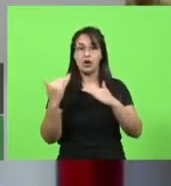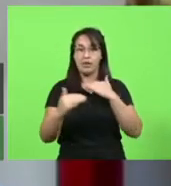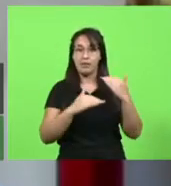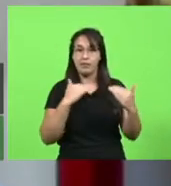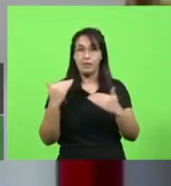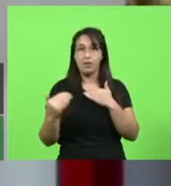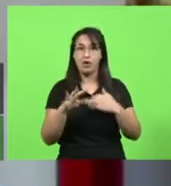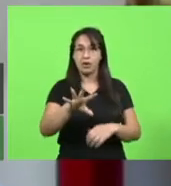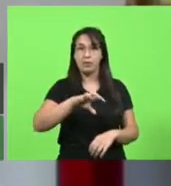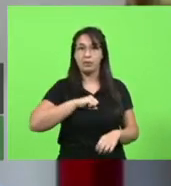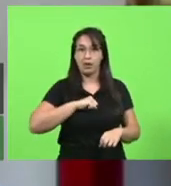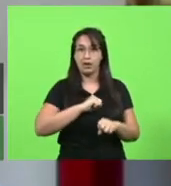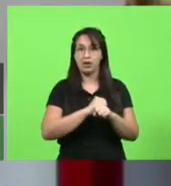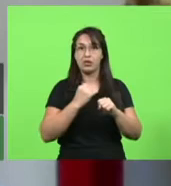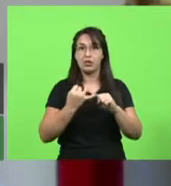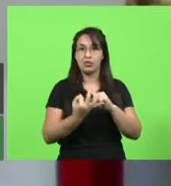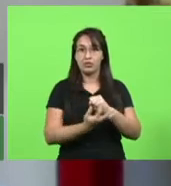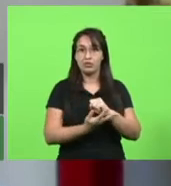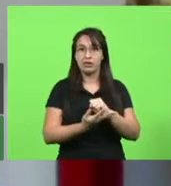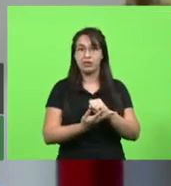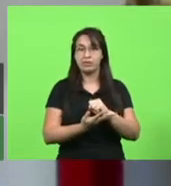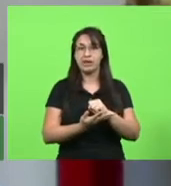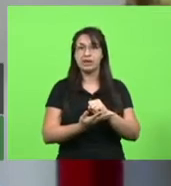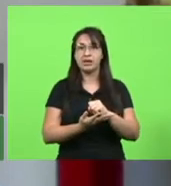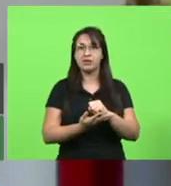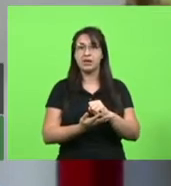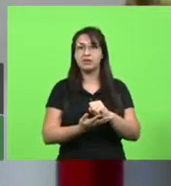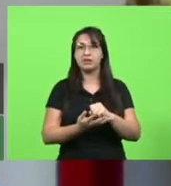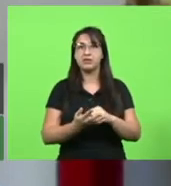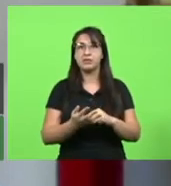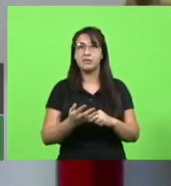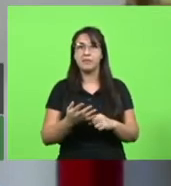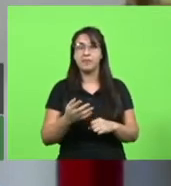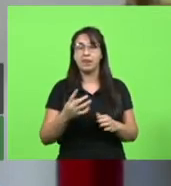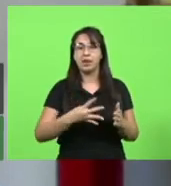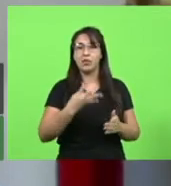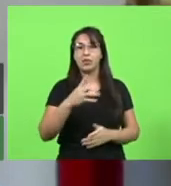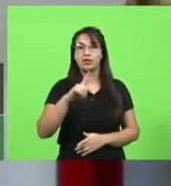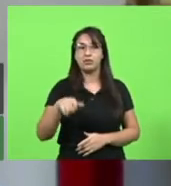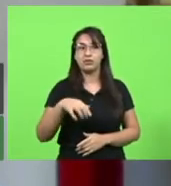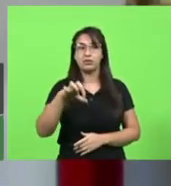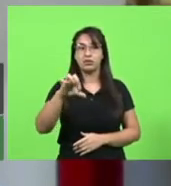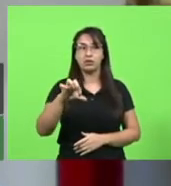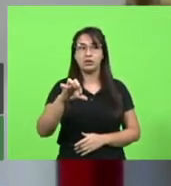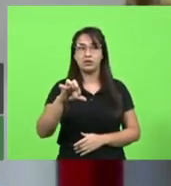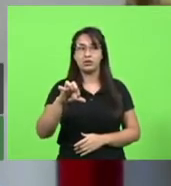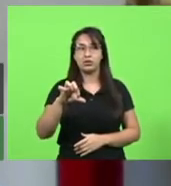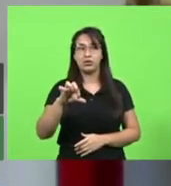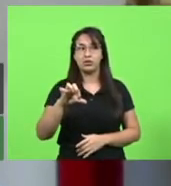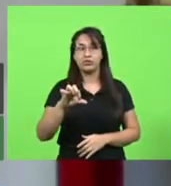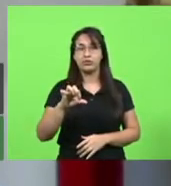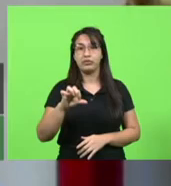pegam Covid com deficiência sobe para 4,9%, ou seja,